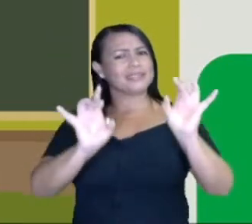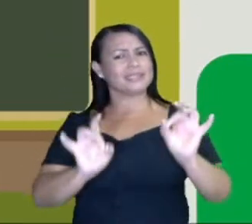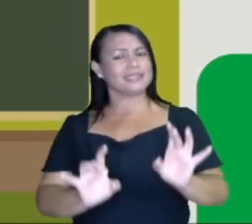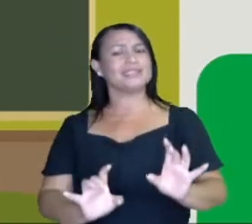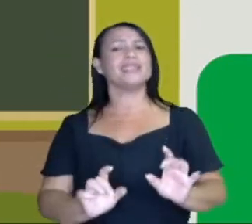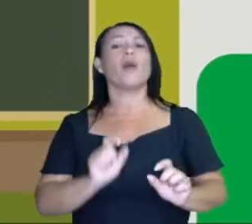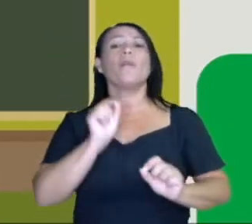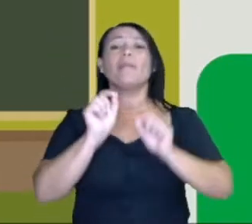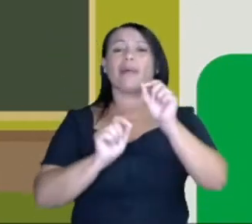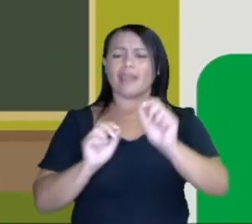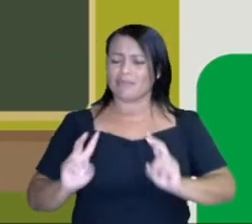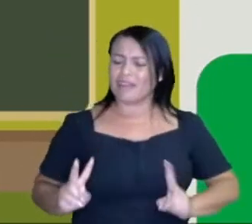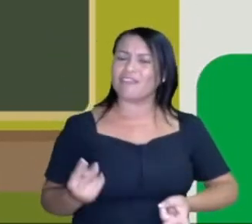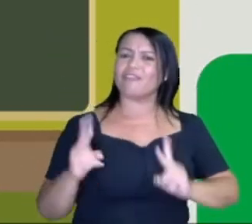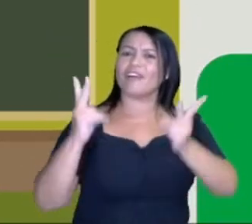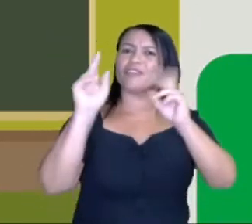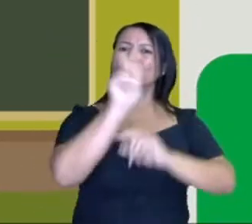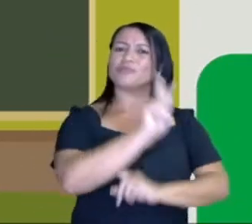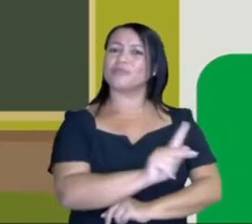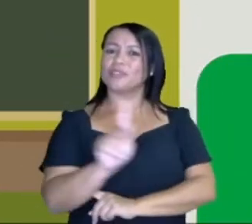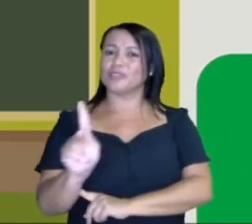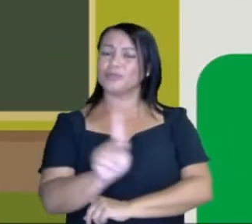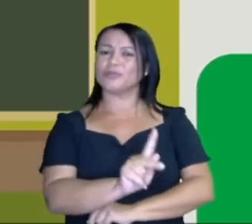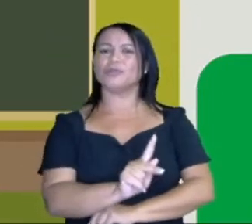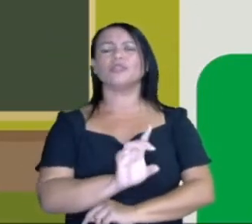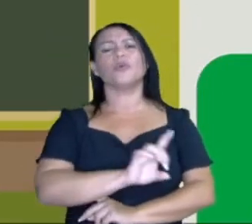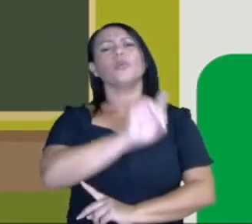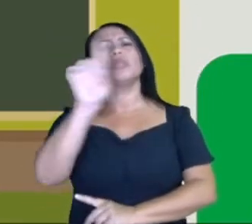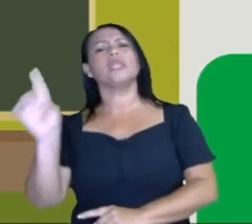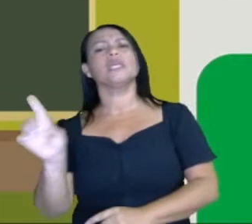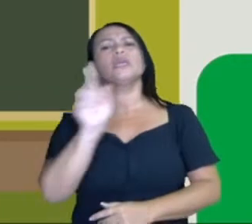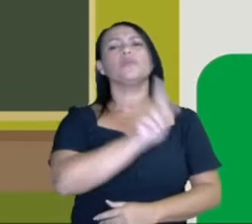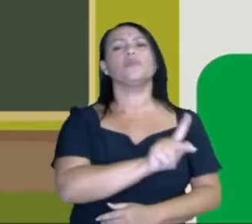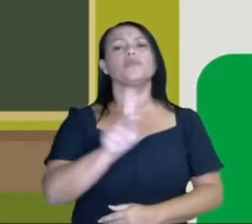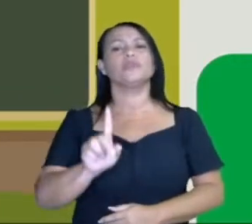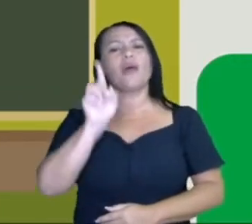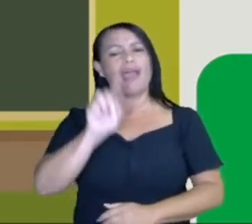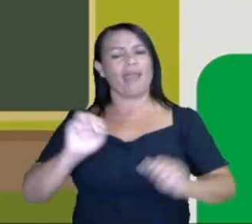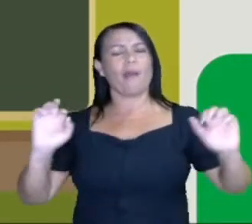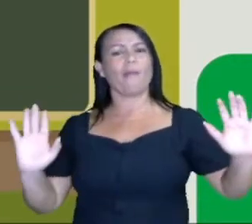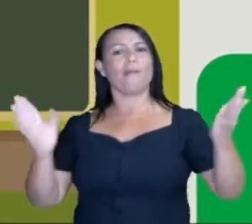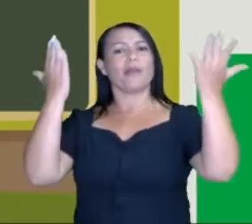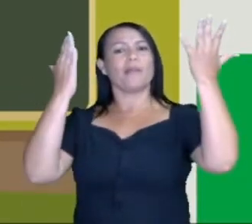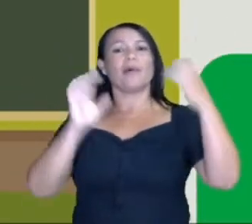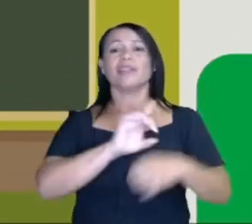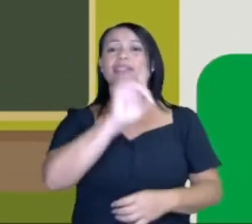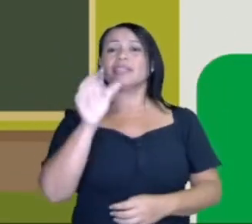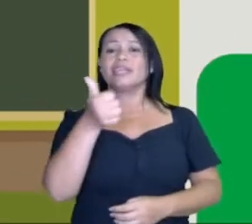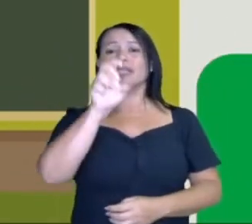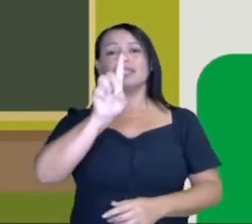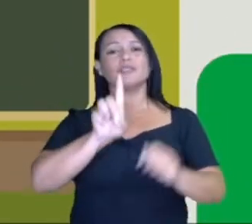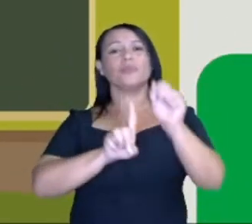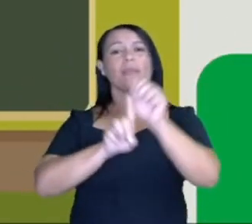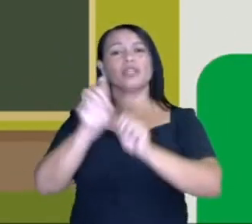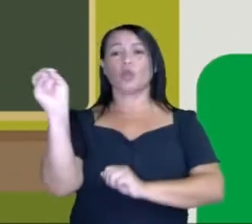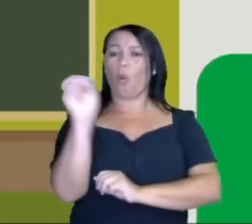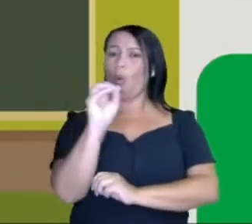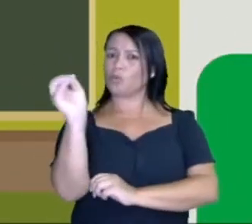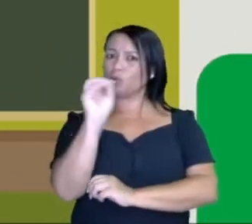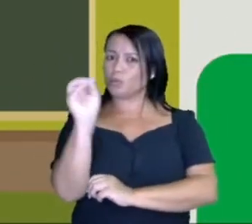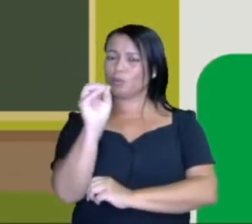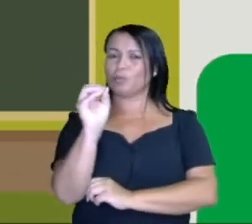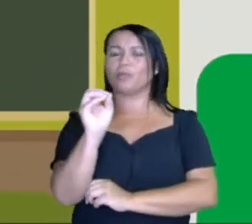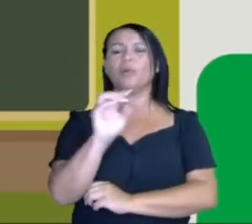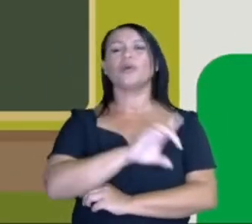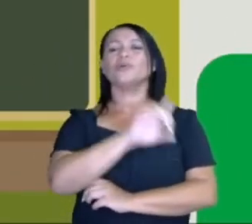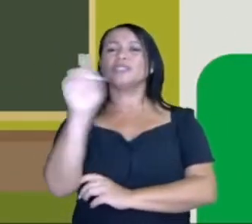a valorização dos professores. O Dia do Professor é comemorado em 15 de outubro. O Dia do Professor